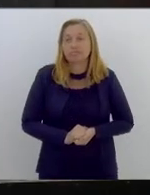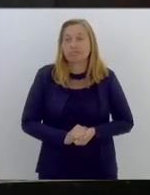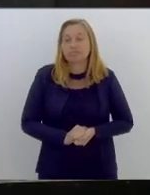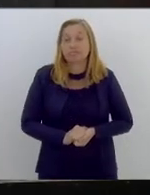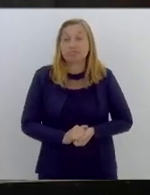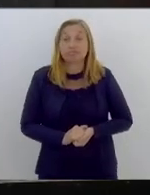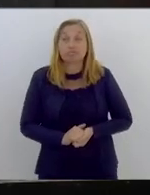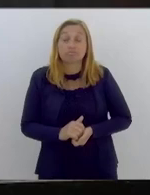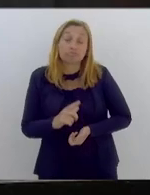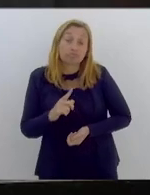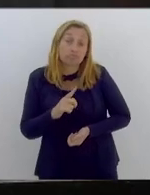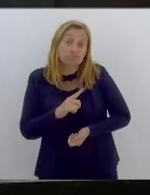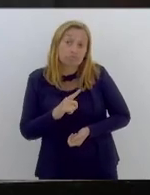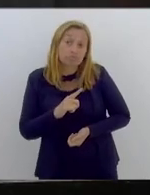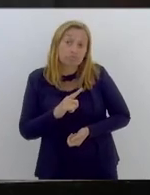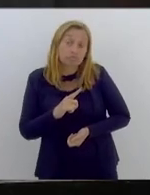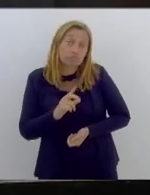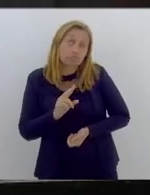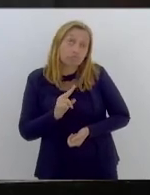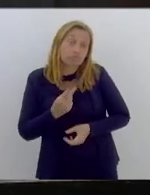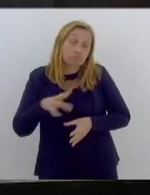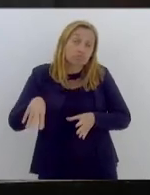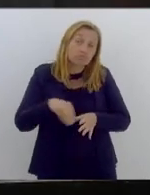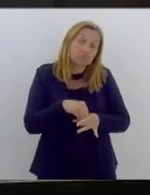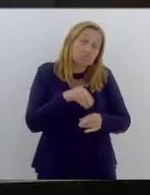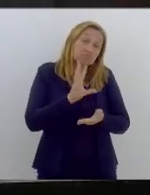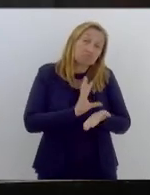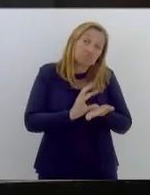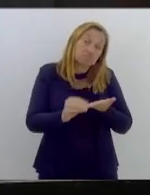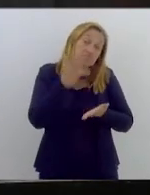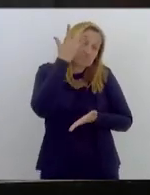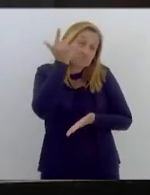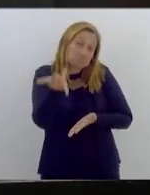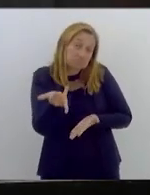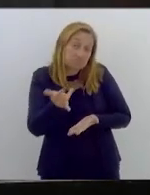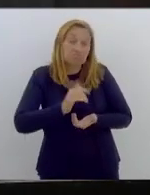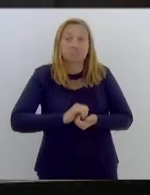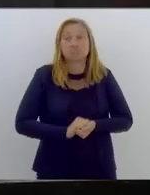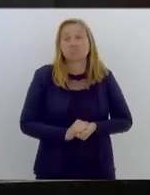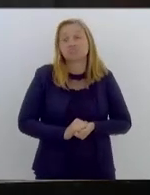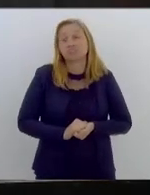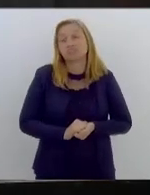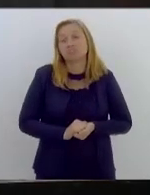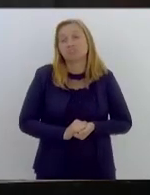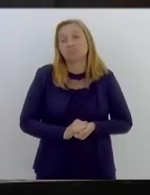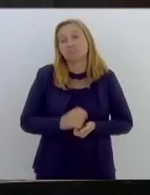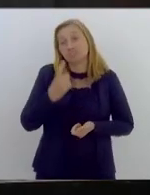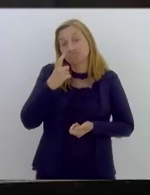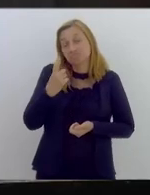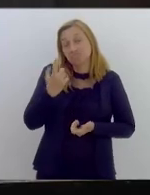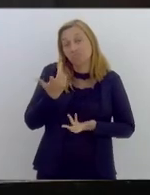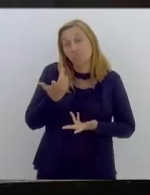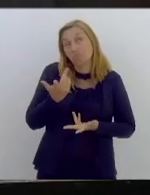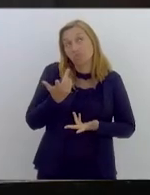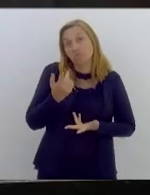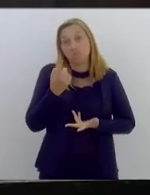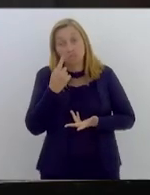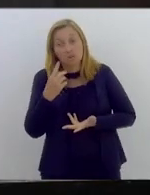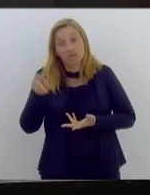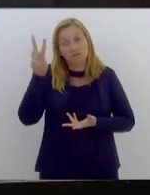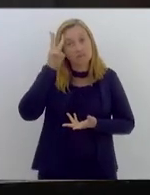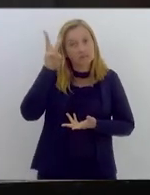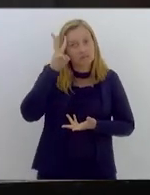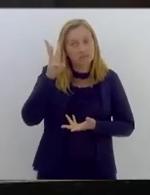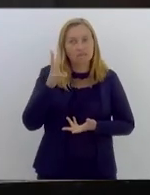ouvirá ou será incluída na pauta de amanhã, ou virá na pauta de terça-feira.